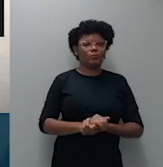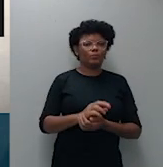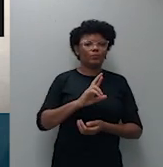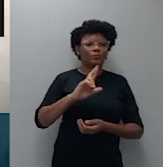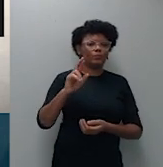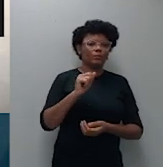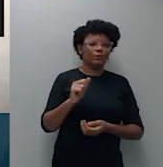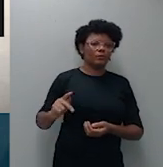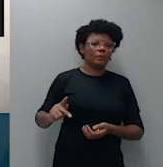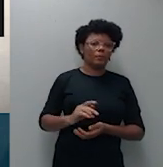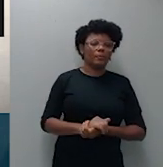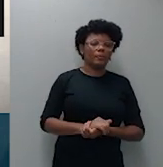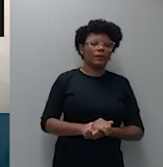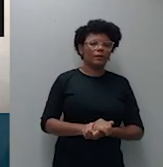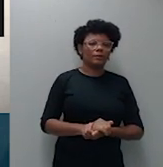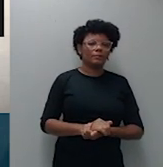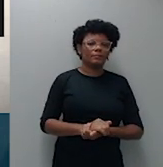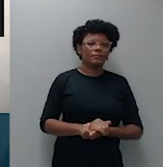presidente